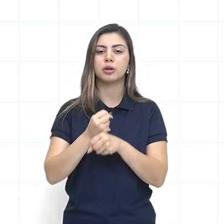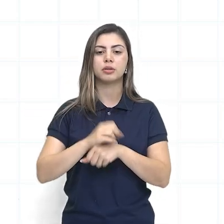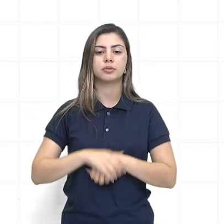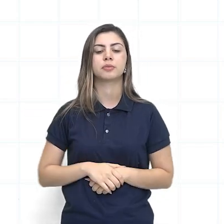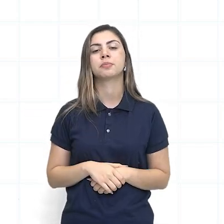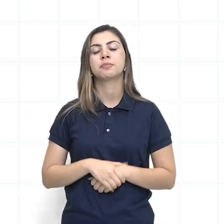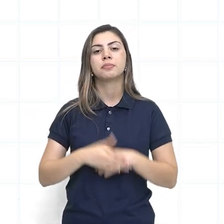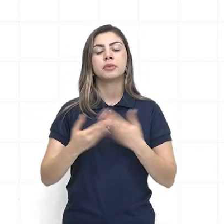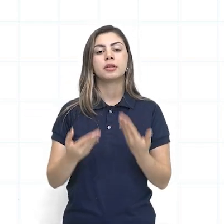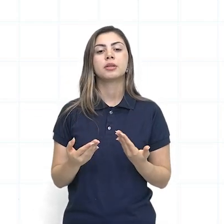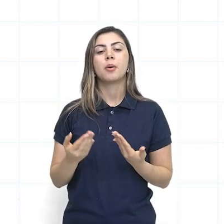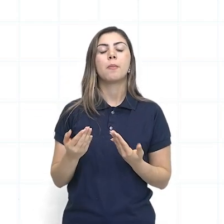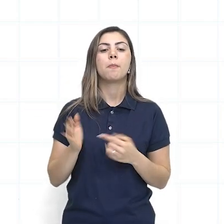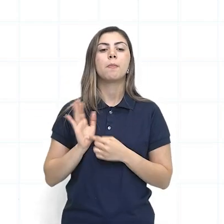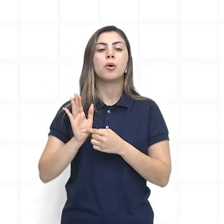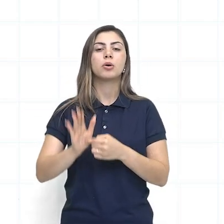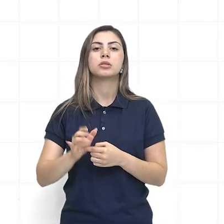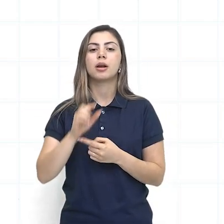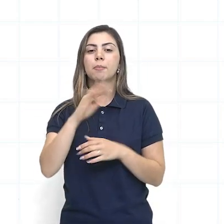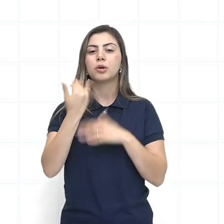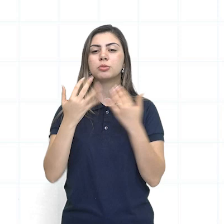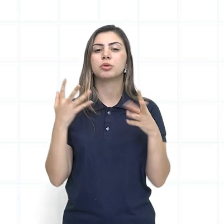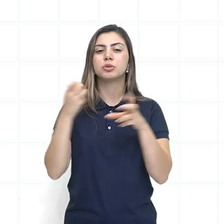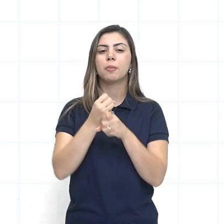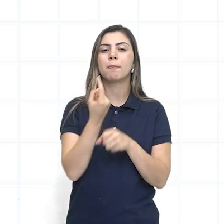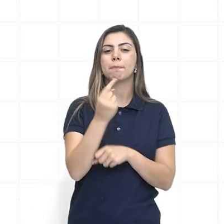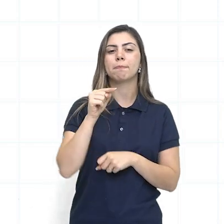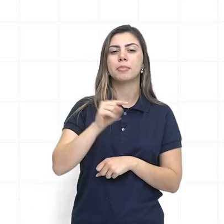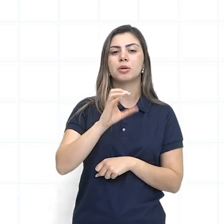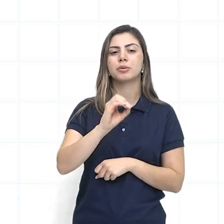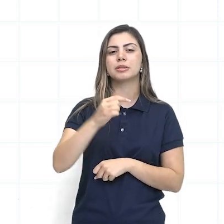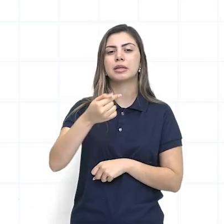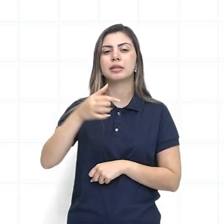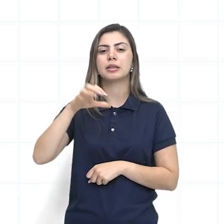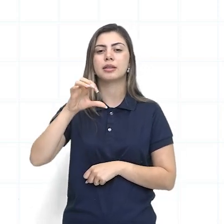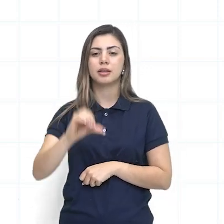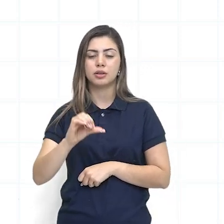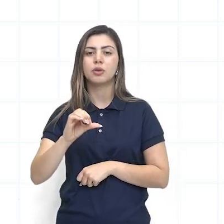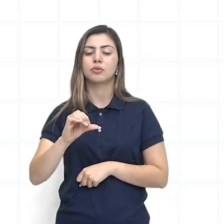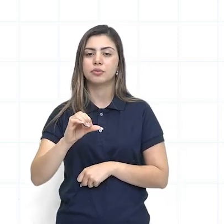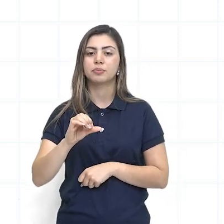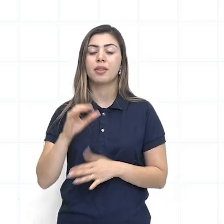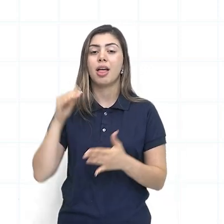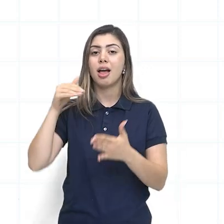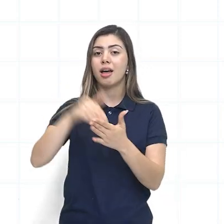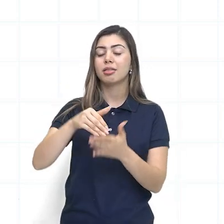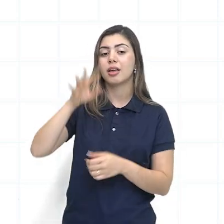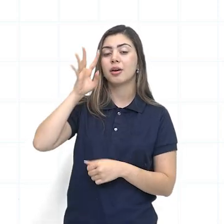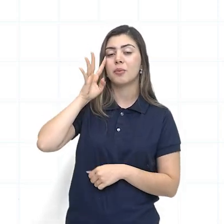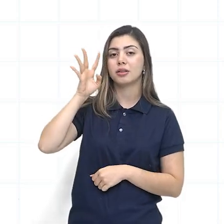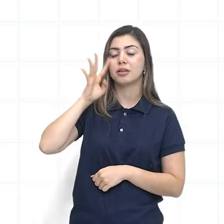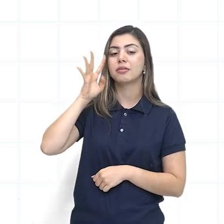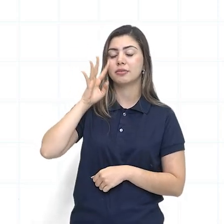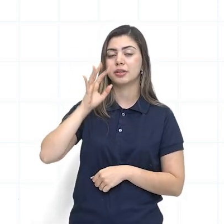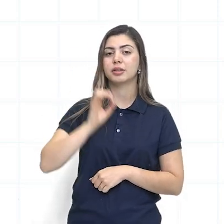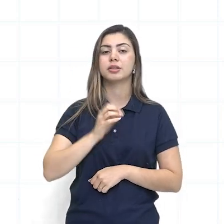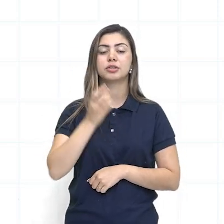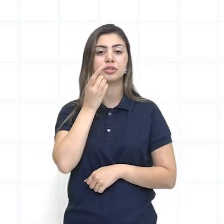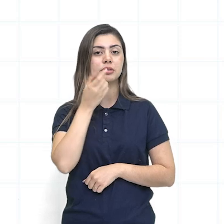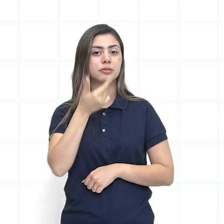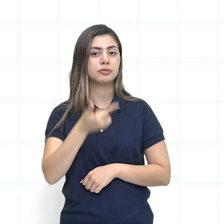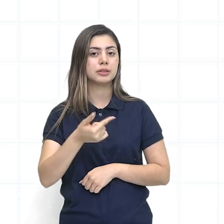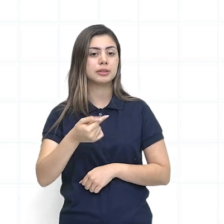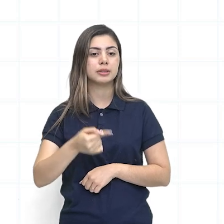Online revelam que foram 1.079 mortes pela doença até esta quarta-feira,